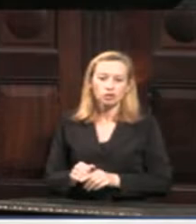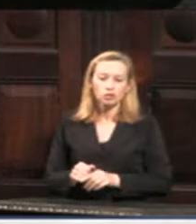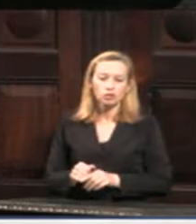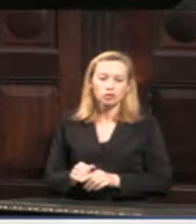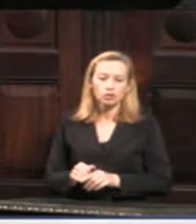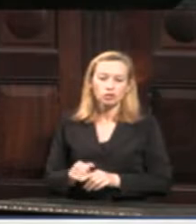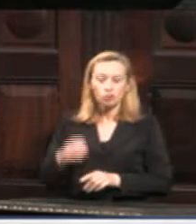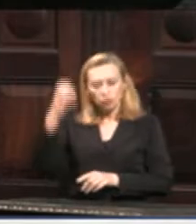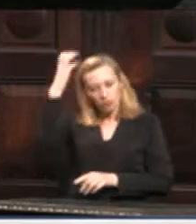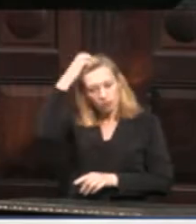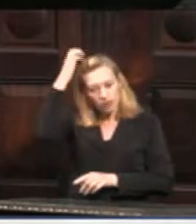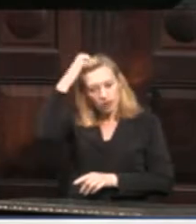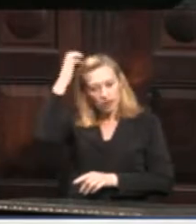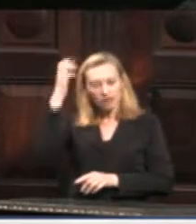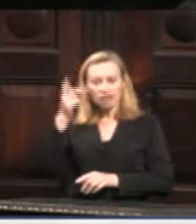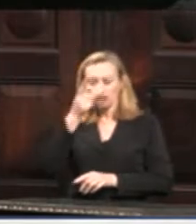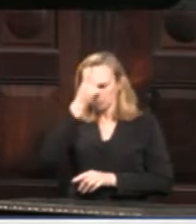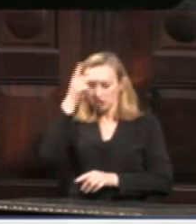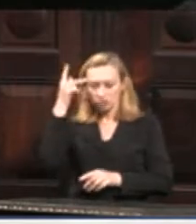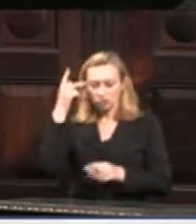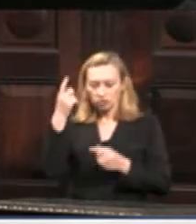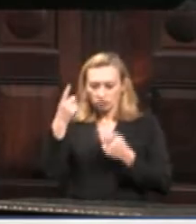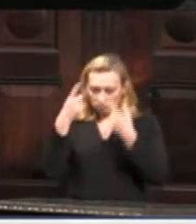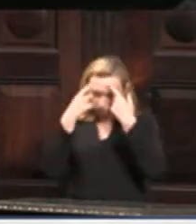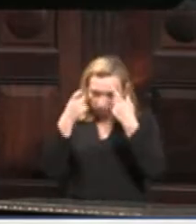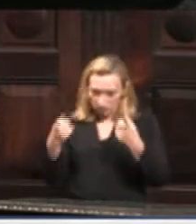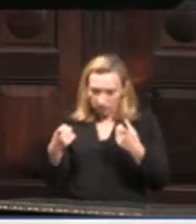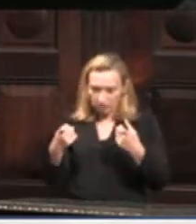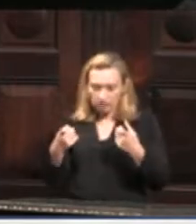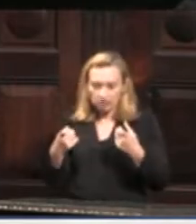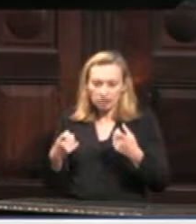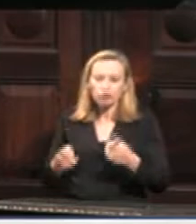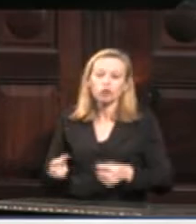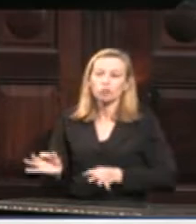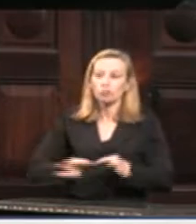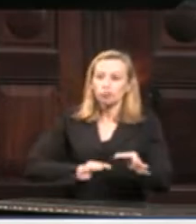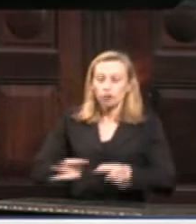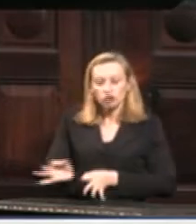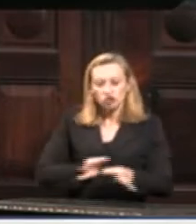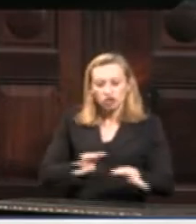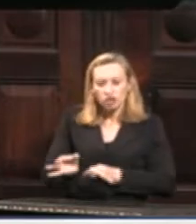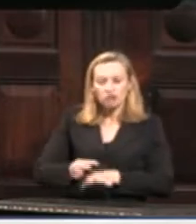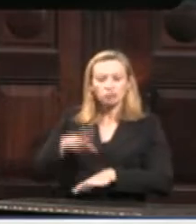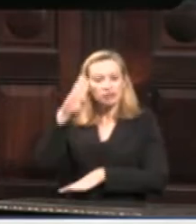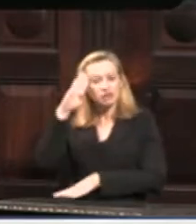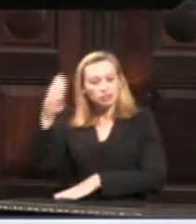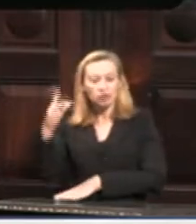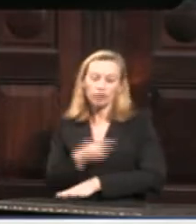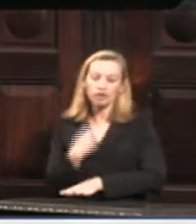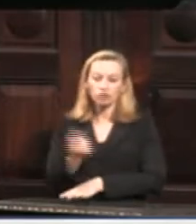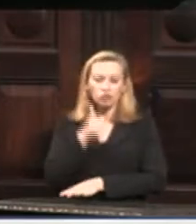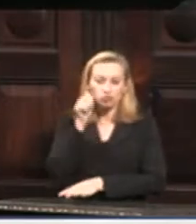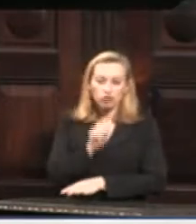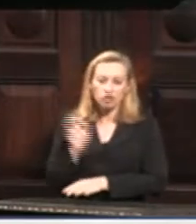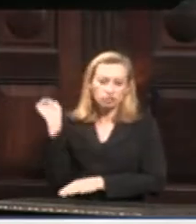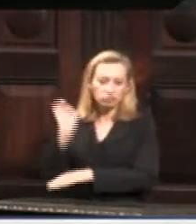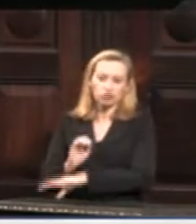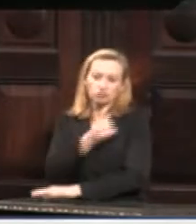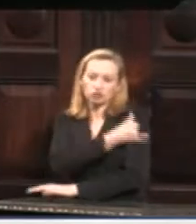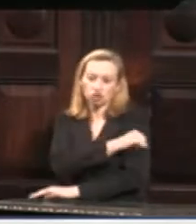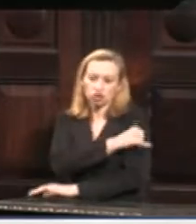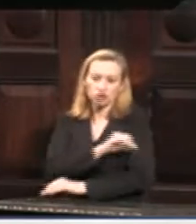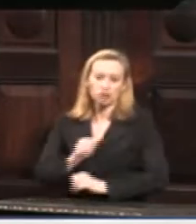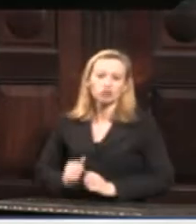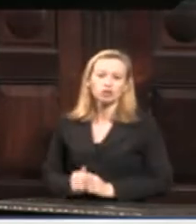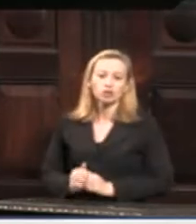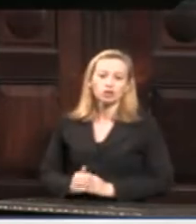do Estado do Rio de Janeiro. O projeto é fundamental para nós, mulheres, no Estado do Rio de Janeiro.